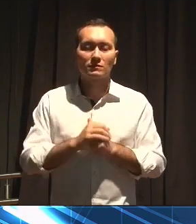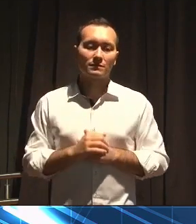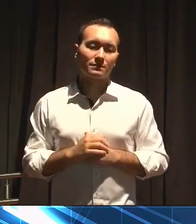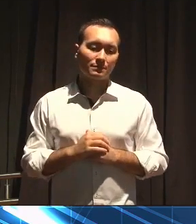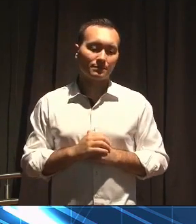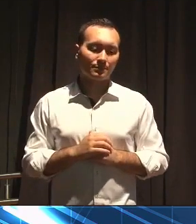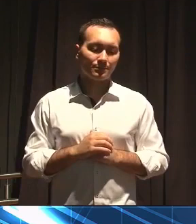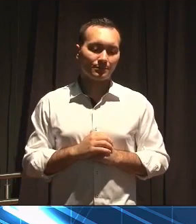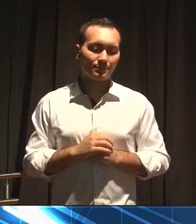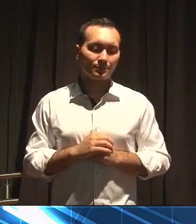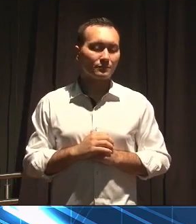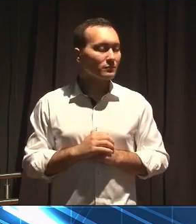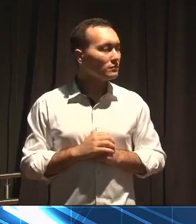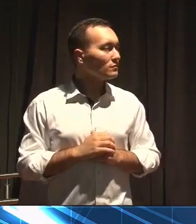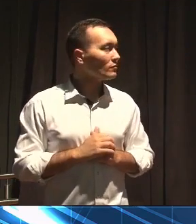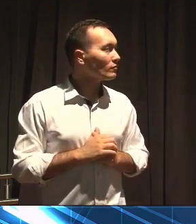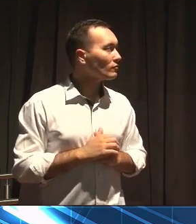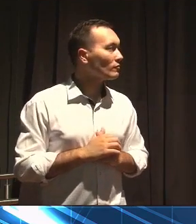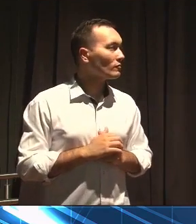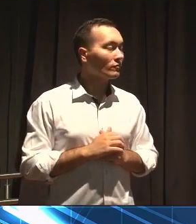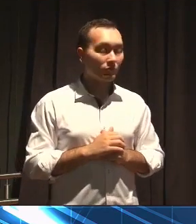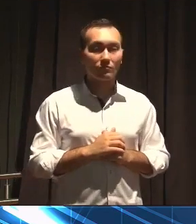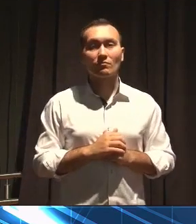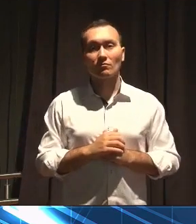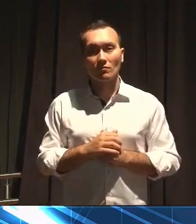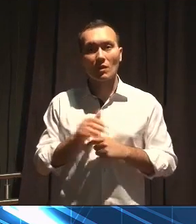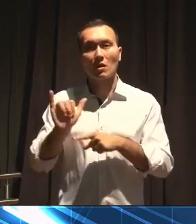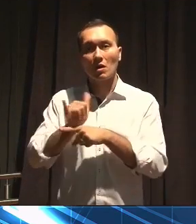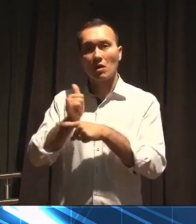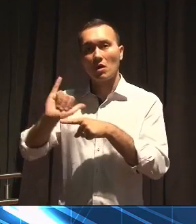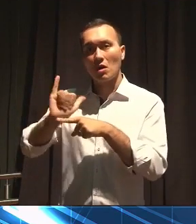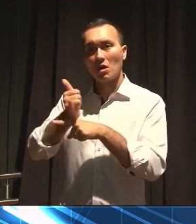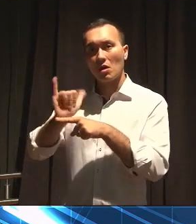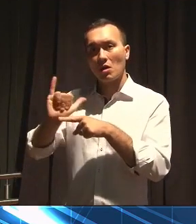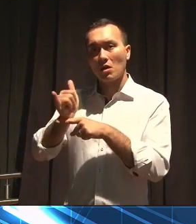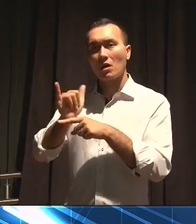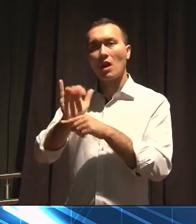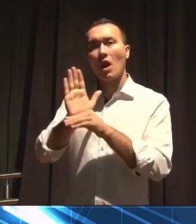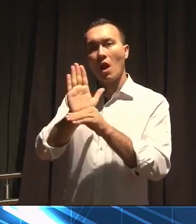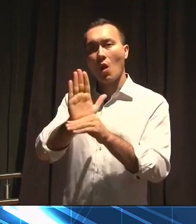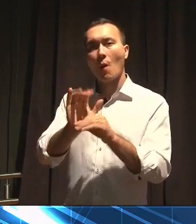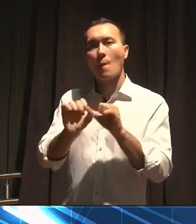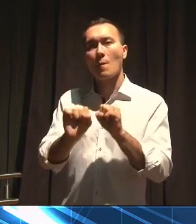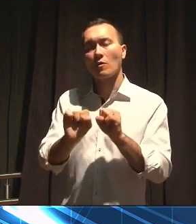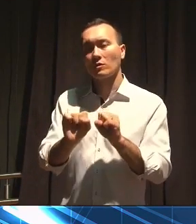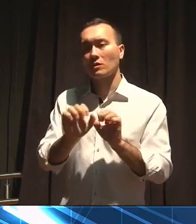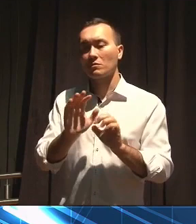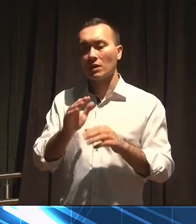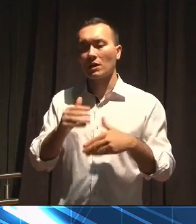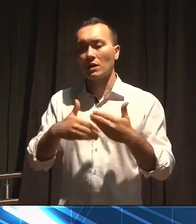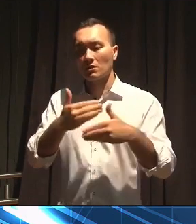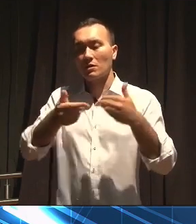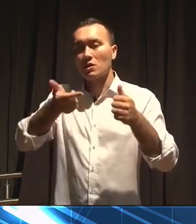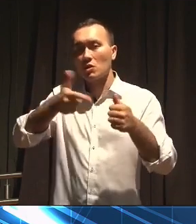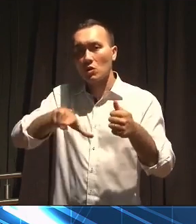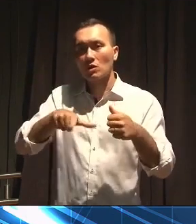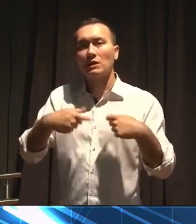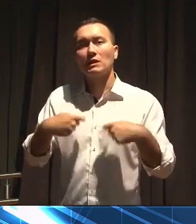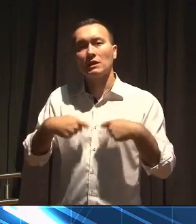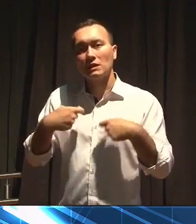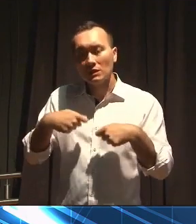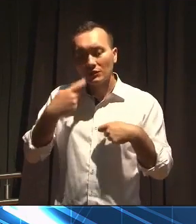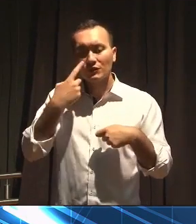aquela nova demanda. Então, é uma estratégia que funciona num certo período, mas também não é definitiva. E nesse meio tempo, tu acaba gastando